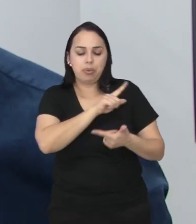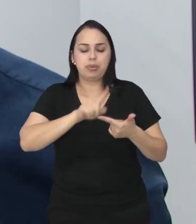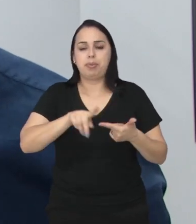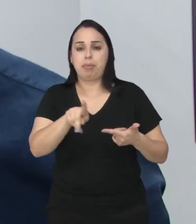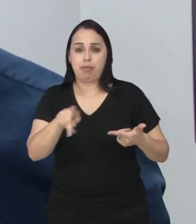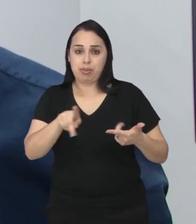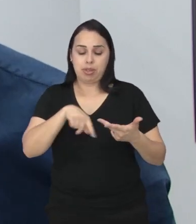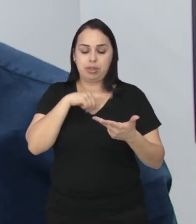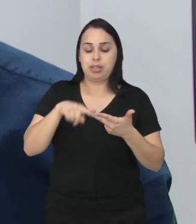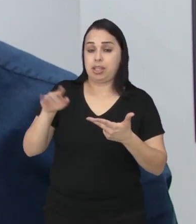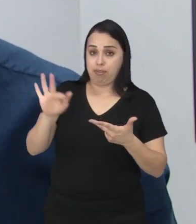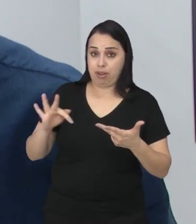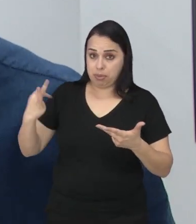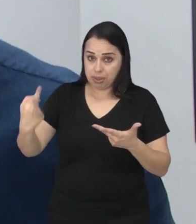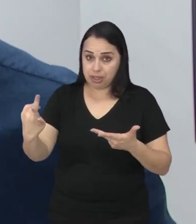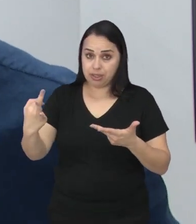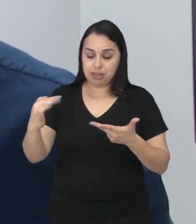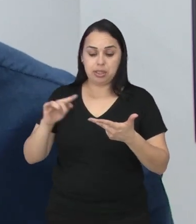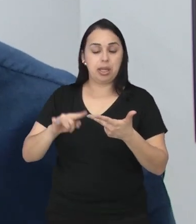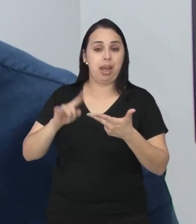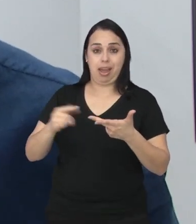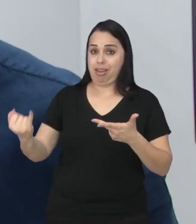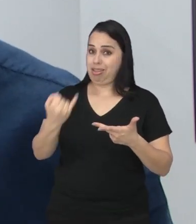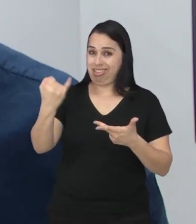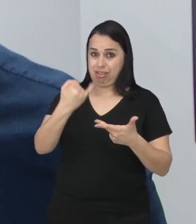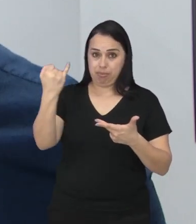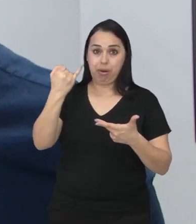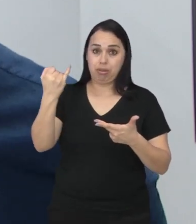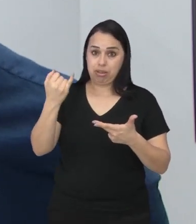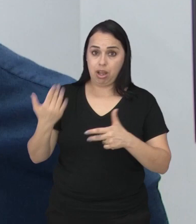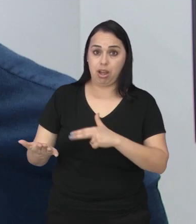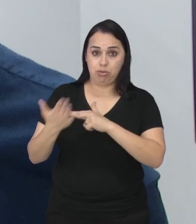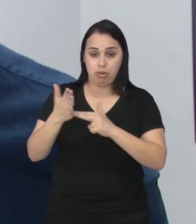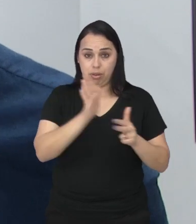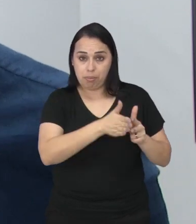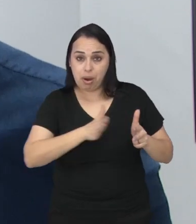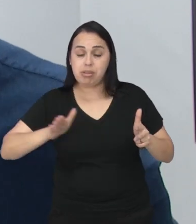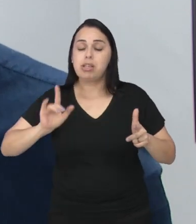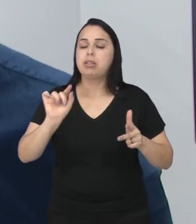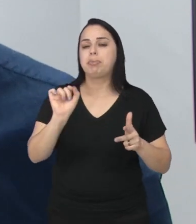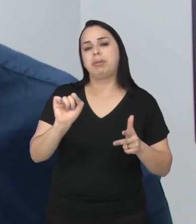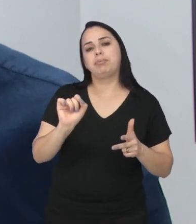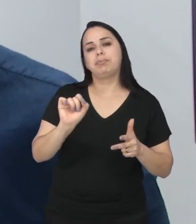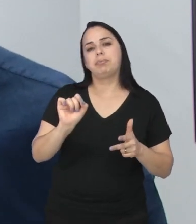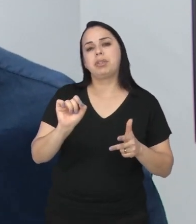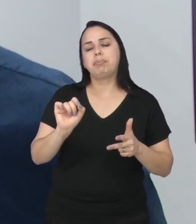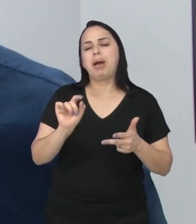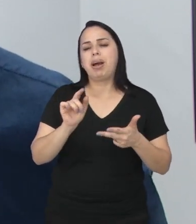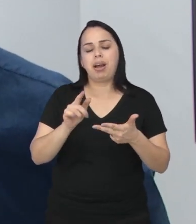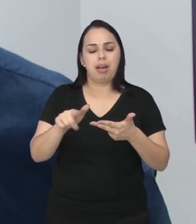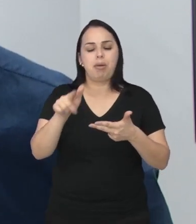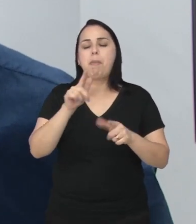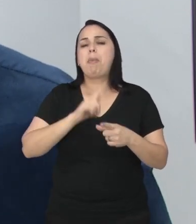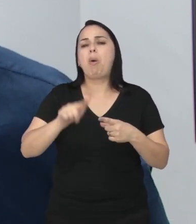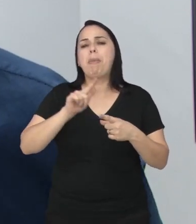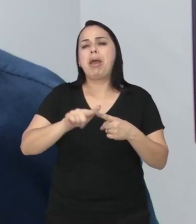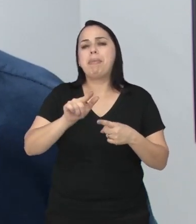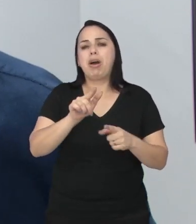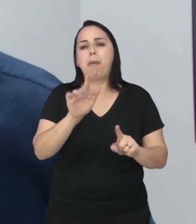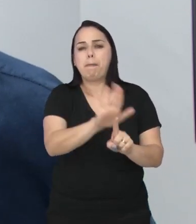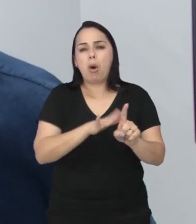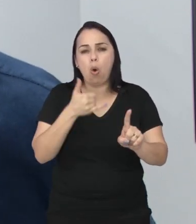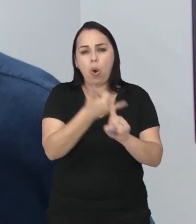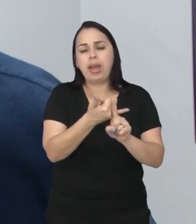estudantes, professores e também os pais, a família, que é hiper importante nesse processo, para lidar com esse